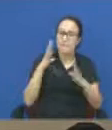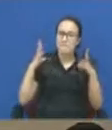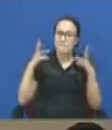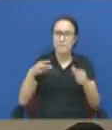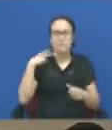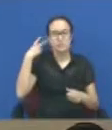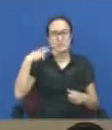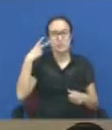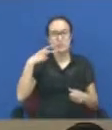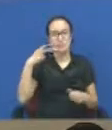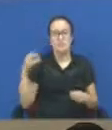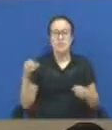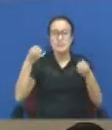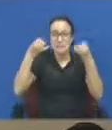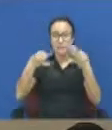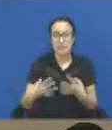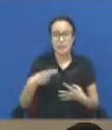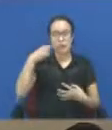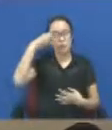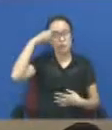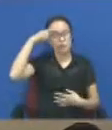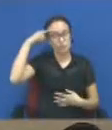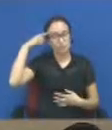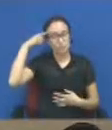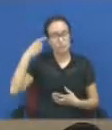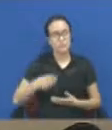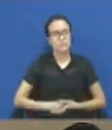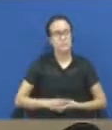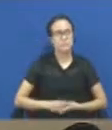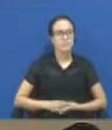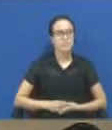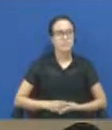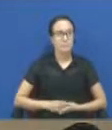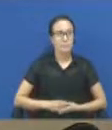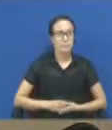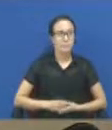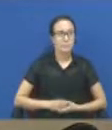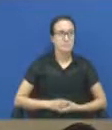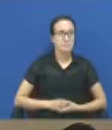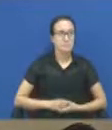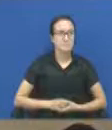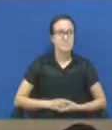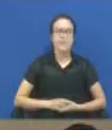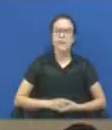e vereadoras. Para justificar o voto, o vereador Júlio. Senhor presidente, nobres pares, público aqui presente,